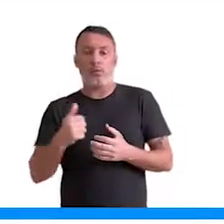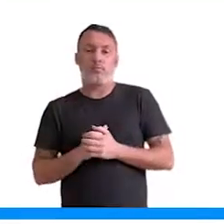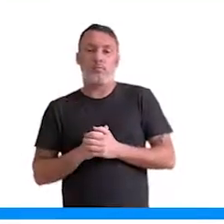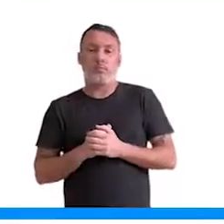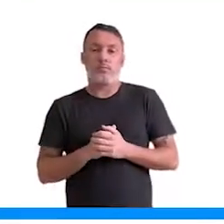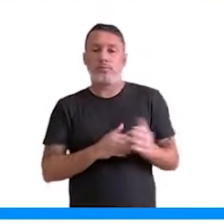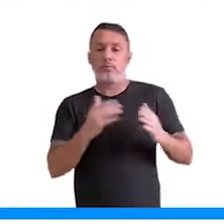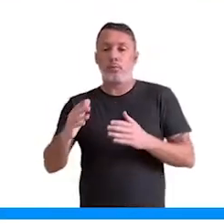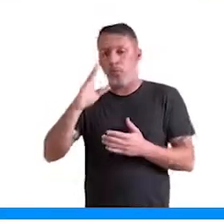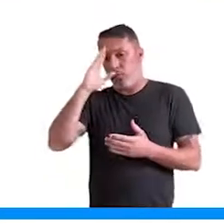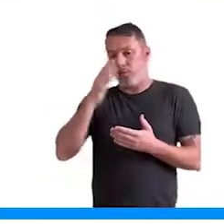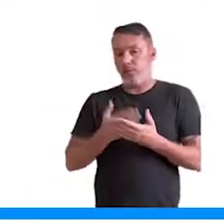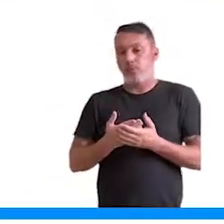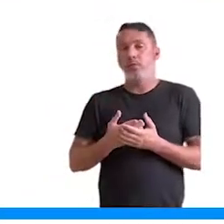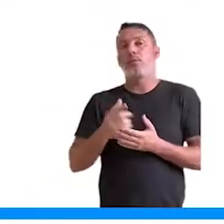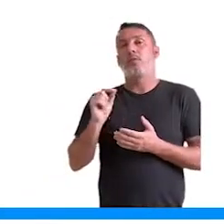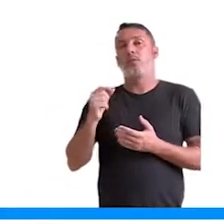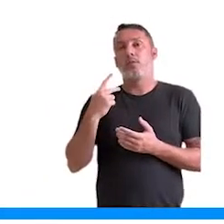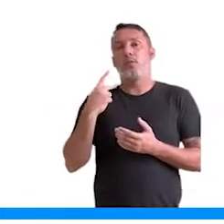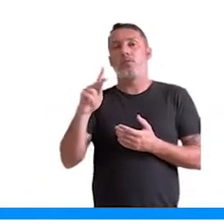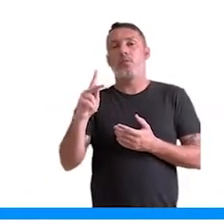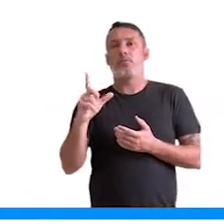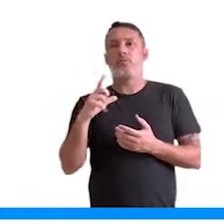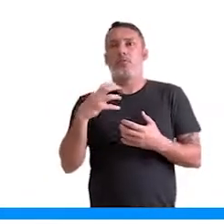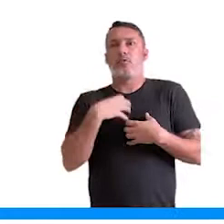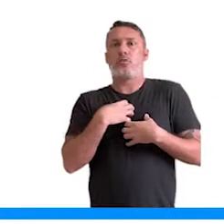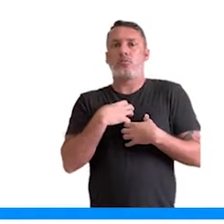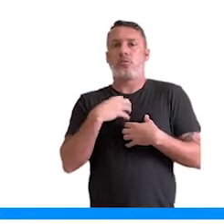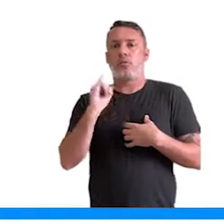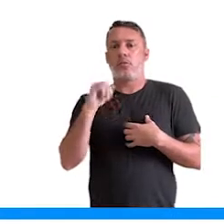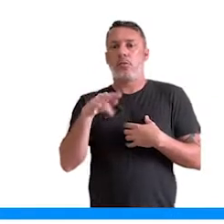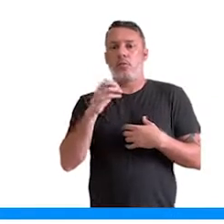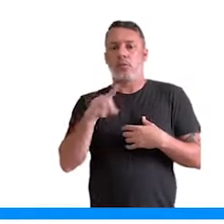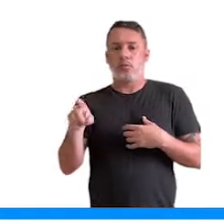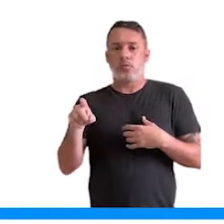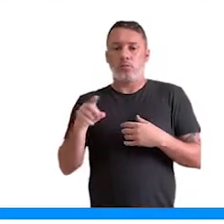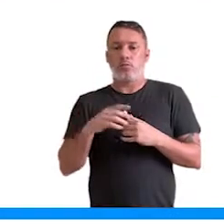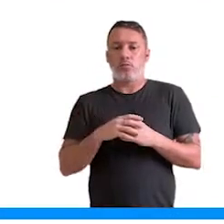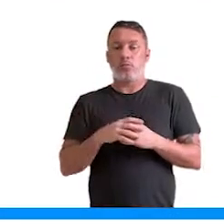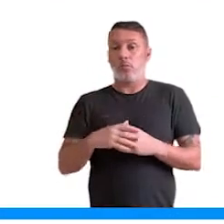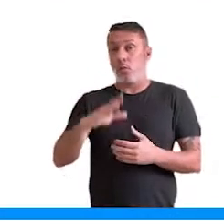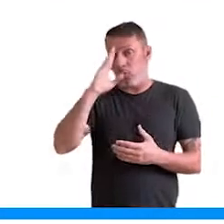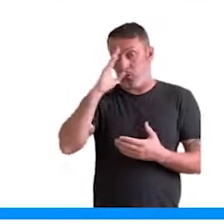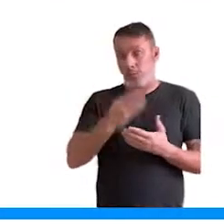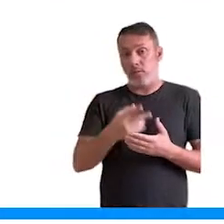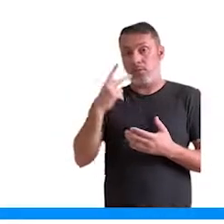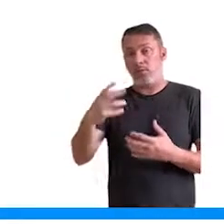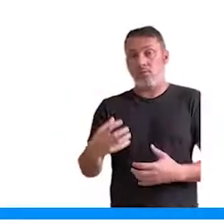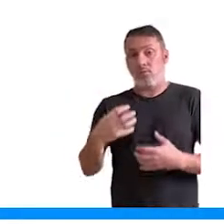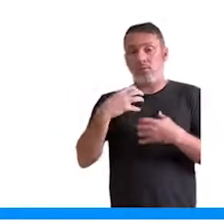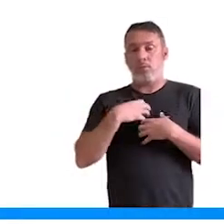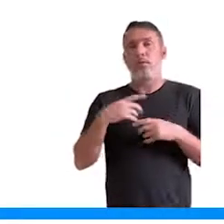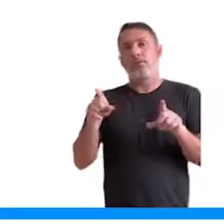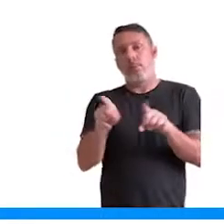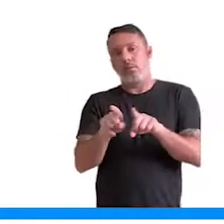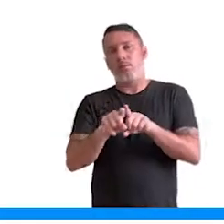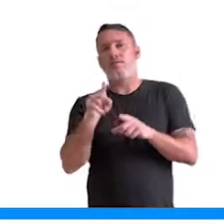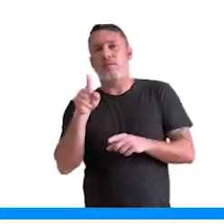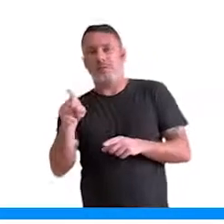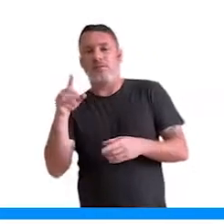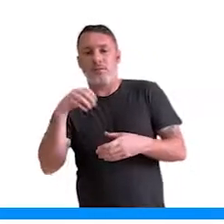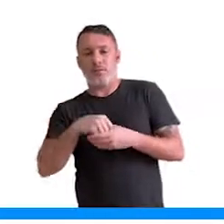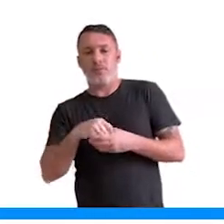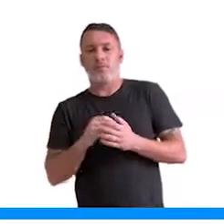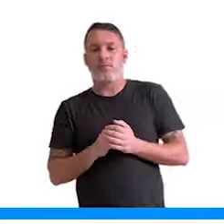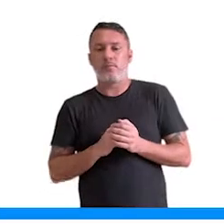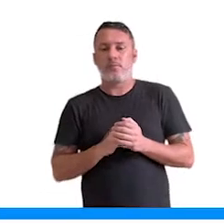um mundo melhor. Confia em tu intuição e em ti. Confia em tua intuição e em